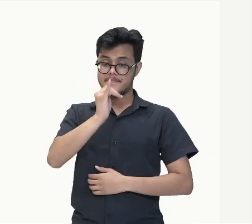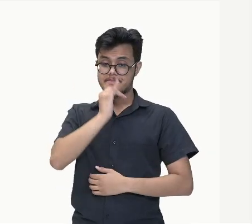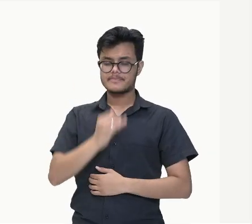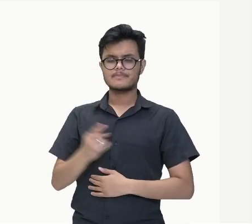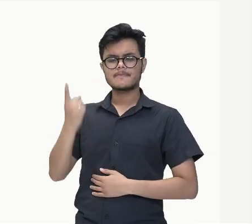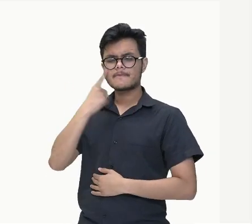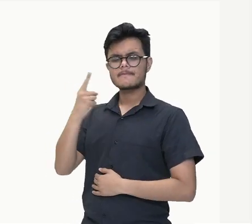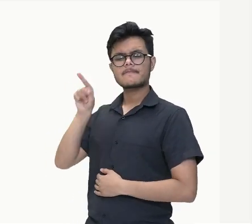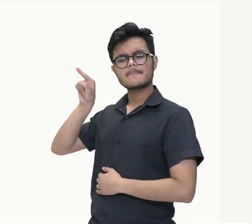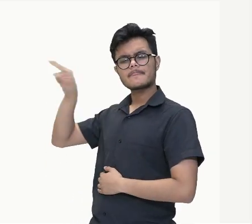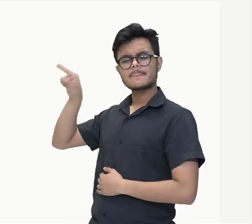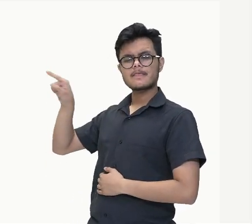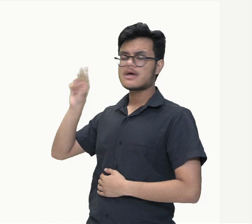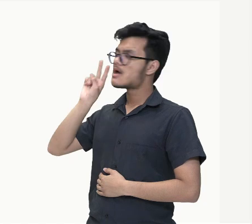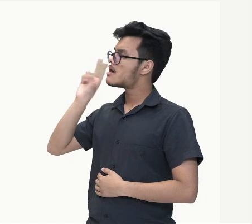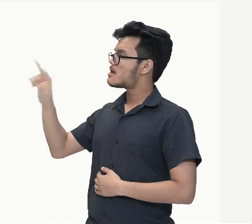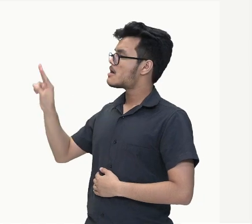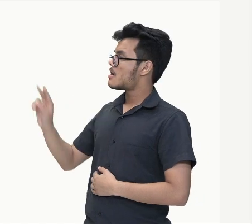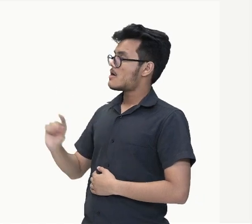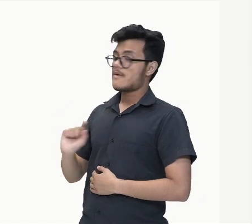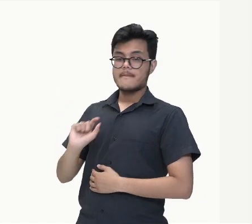observem que nesse ponto aqui,